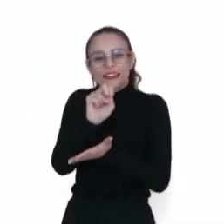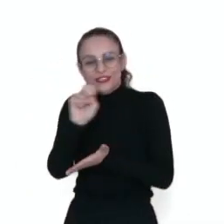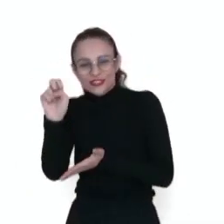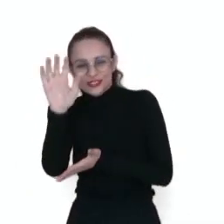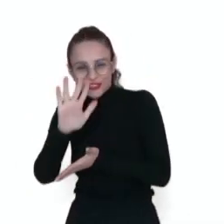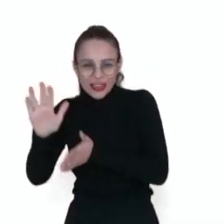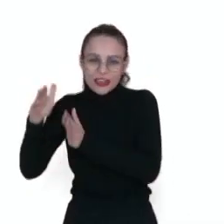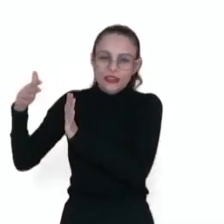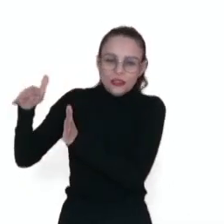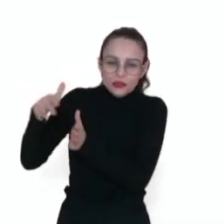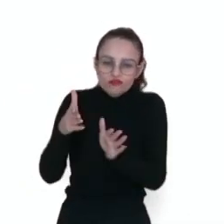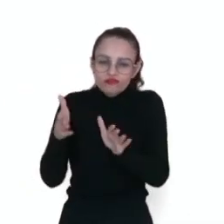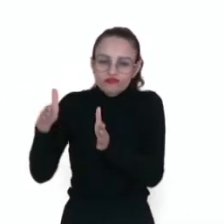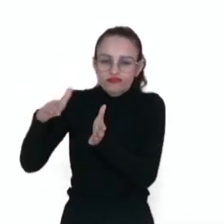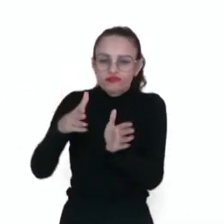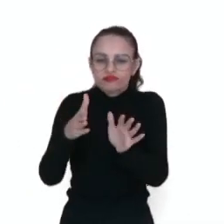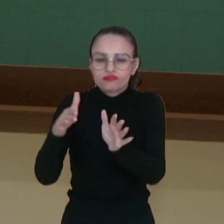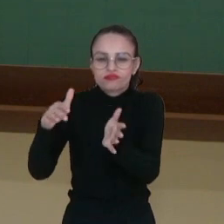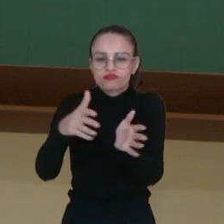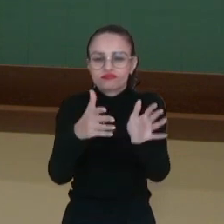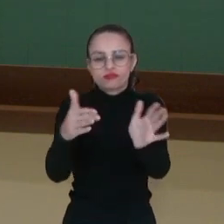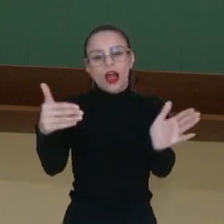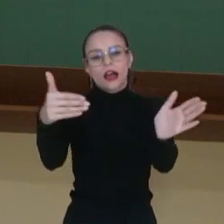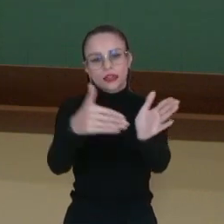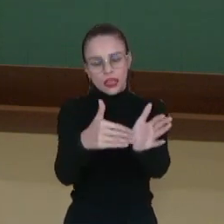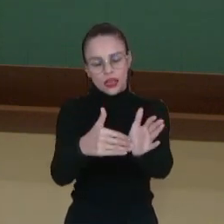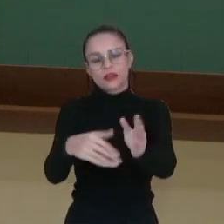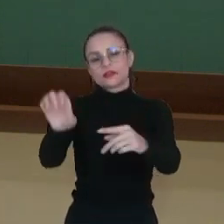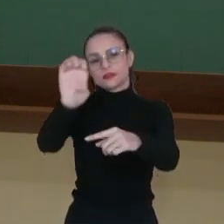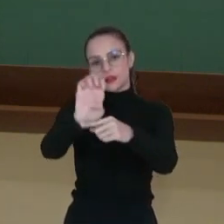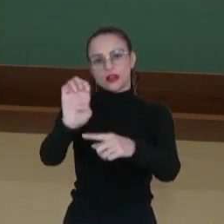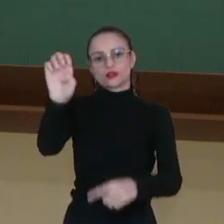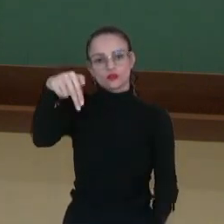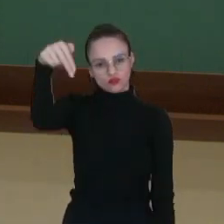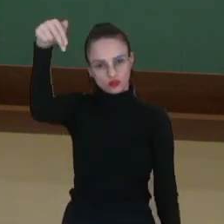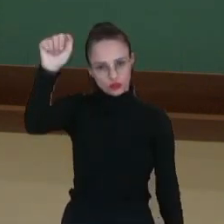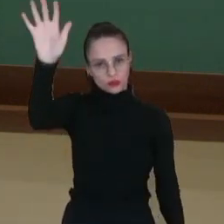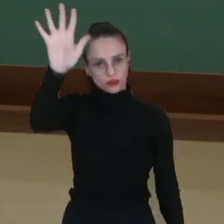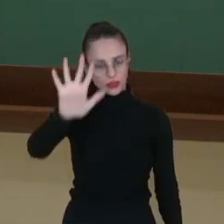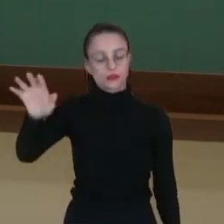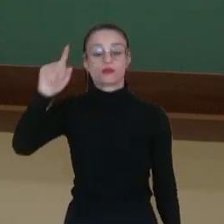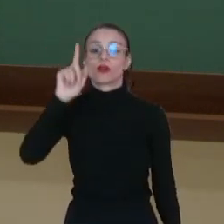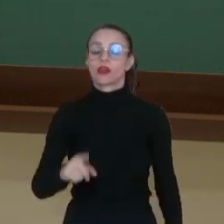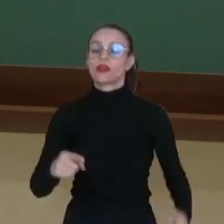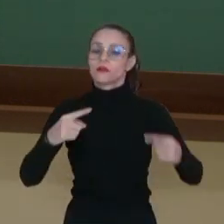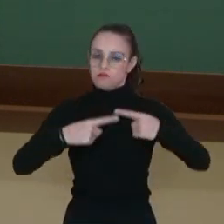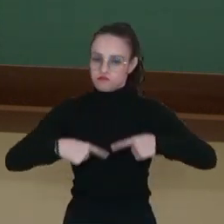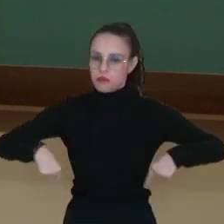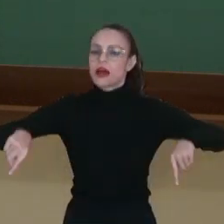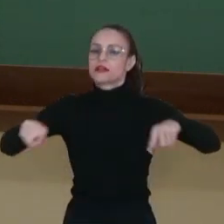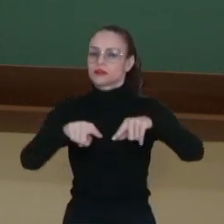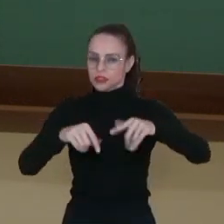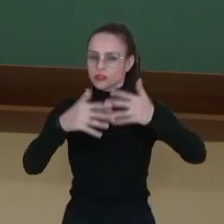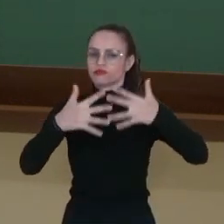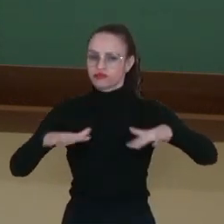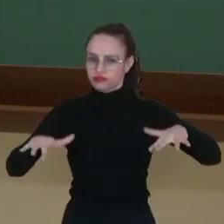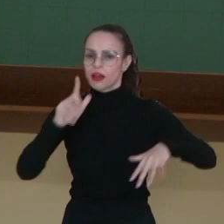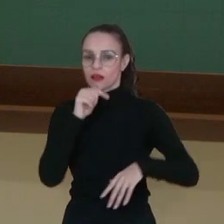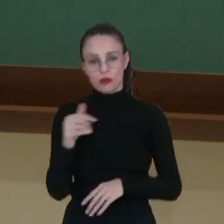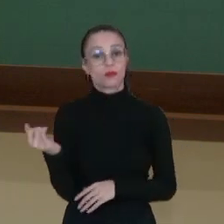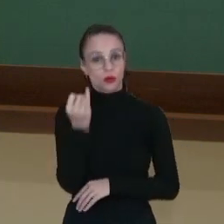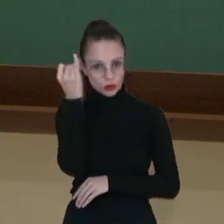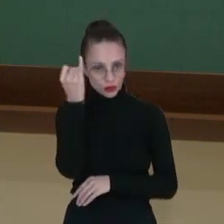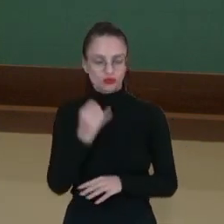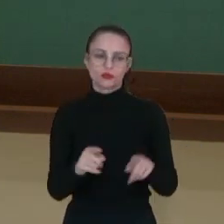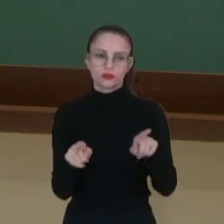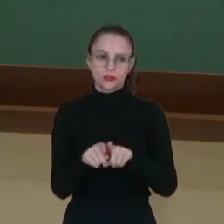se deslocar até lá os estados da região Nordeste. Então, são bacias hidrográficas importantes, entre